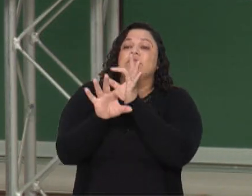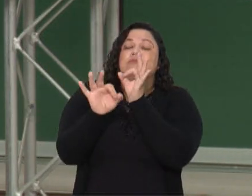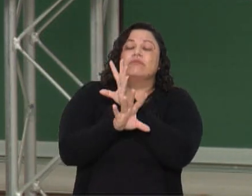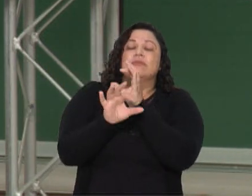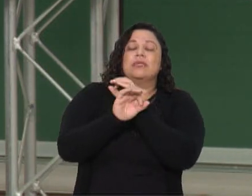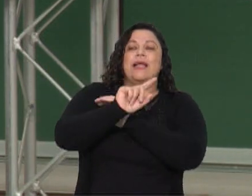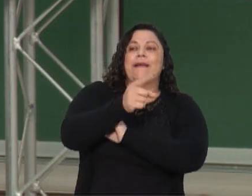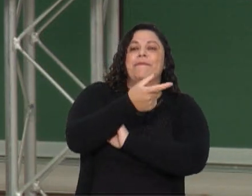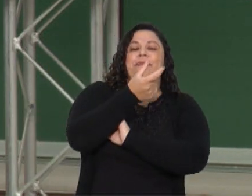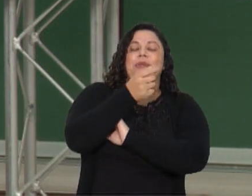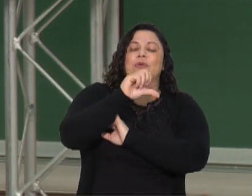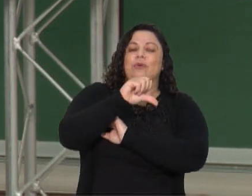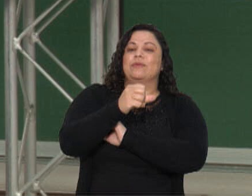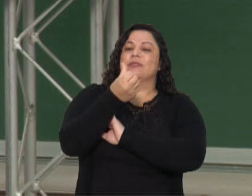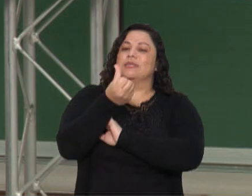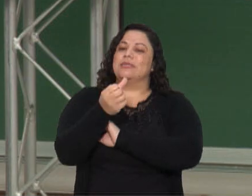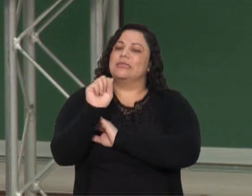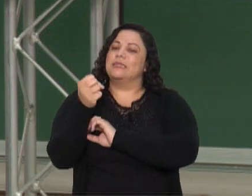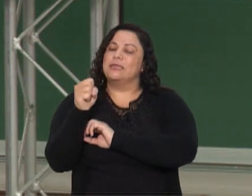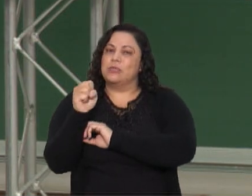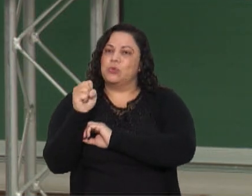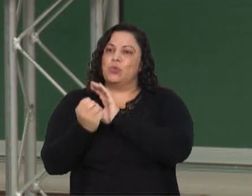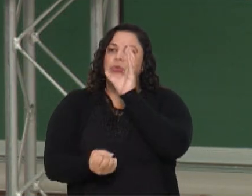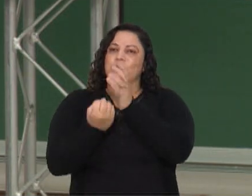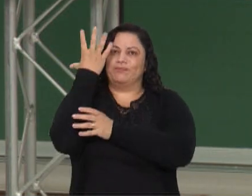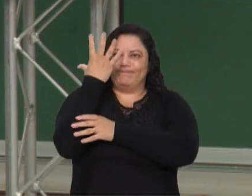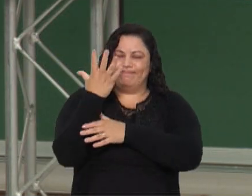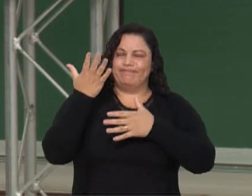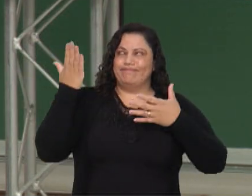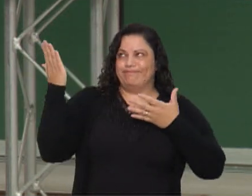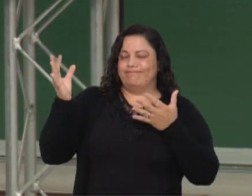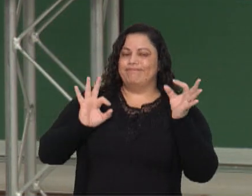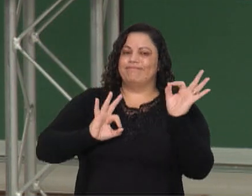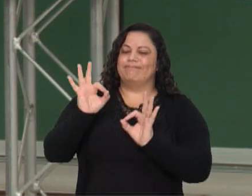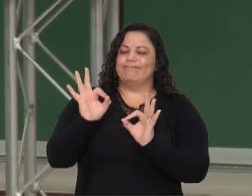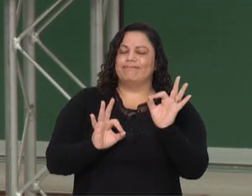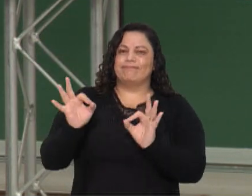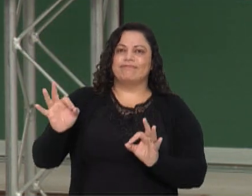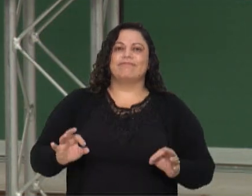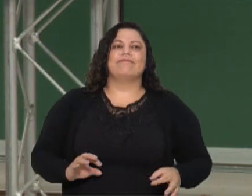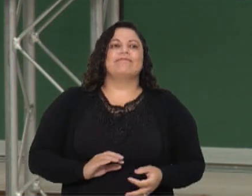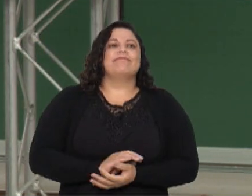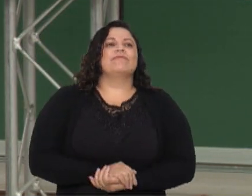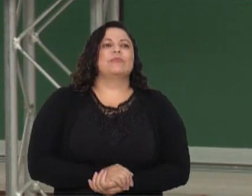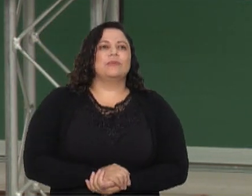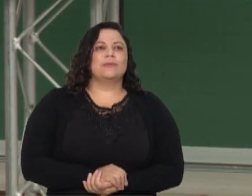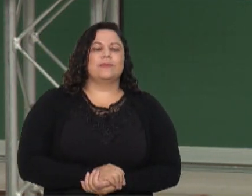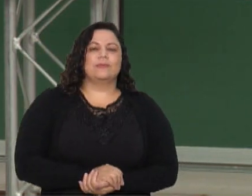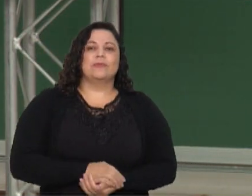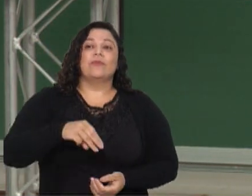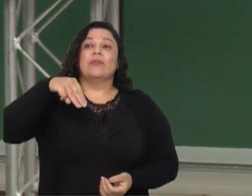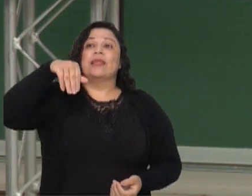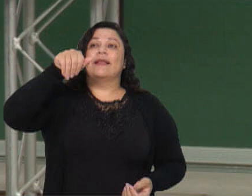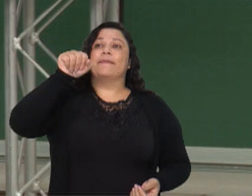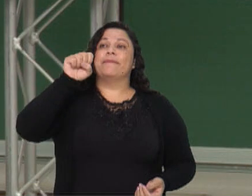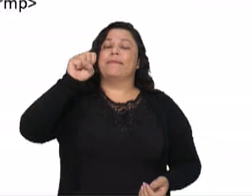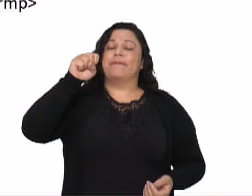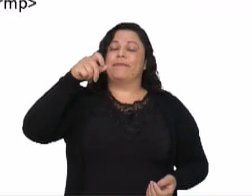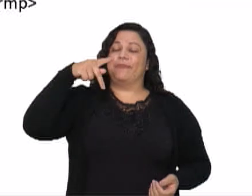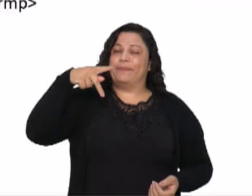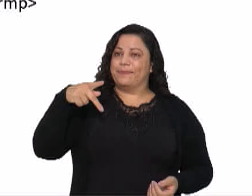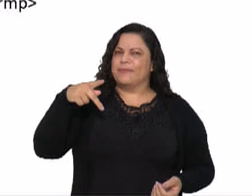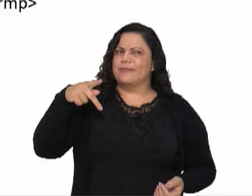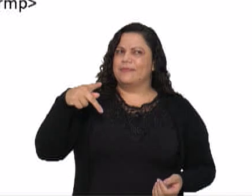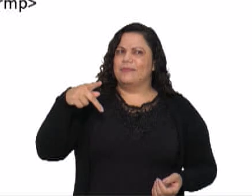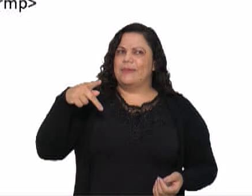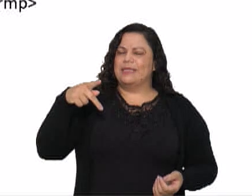1968, quando ele foi inaugurado, ok? Vamos seguir em frente, então. Olha só, MASP no interior novamente. Por